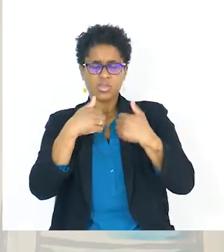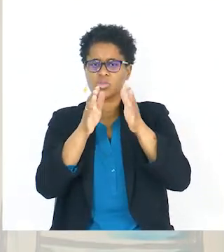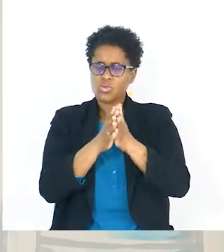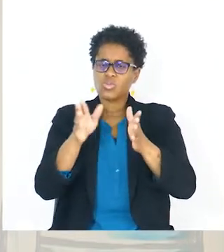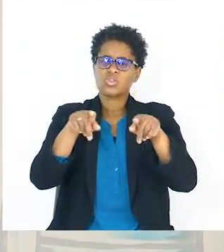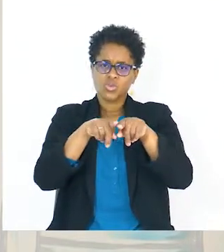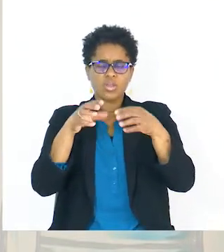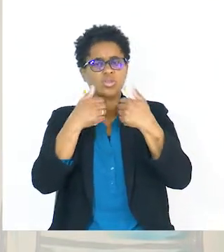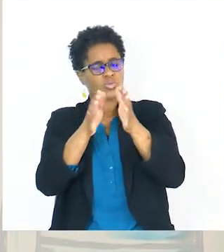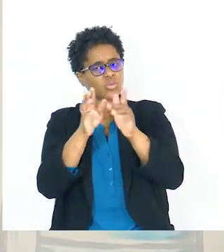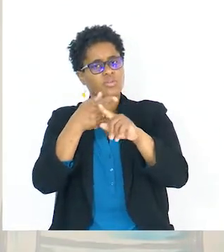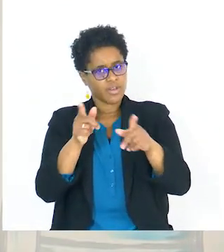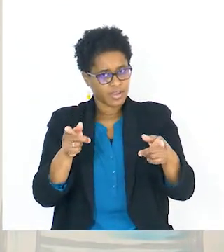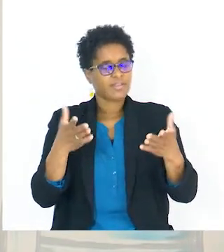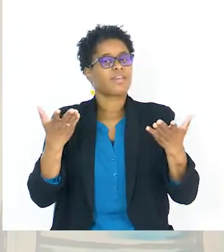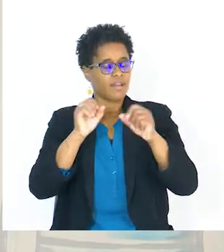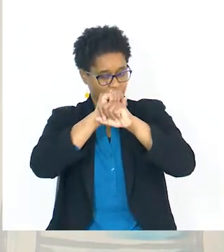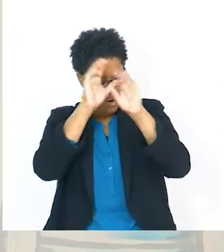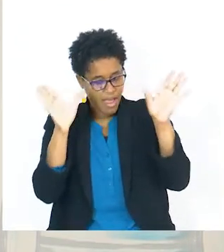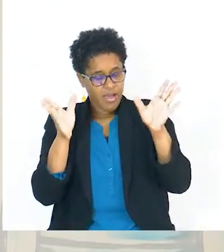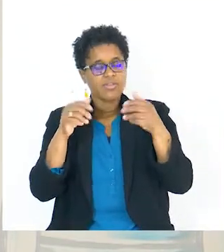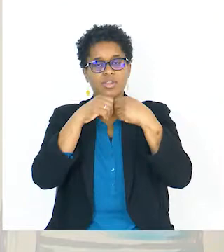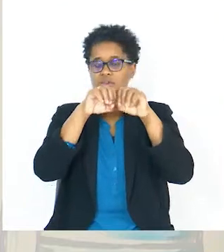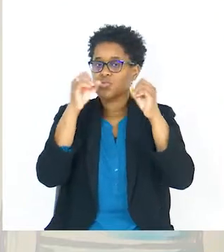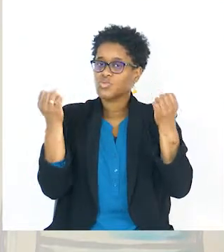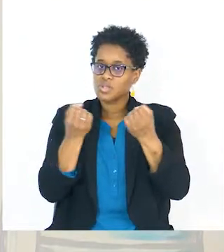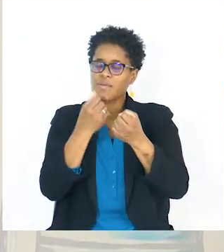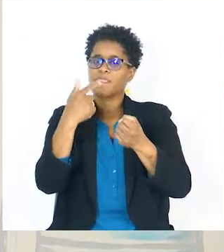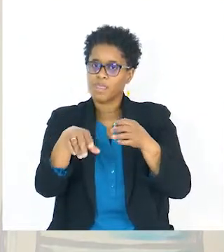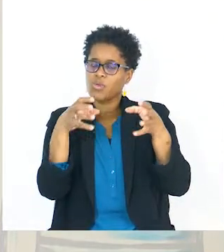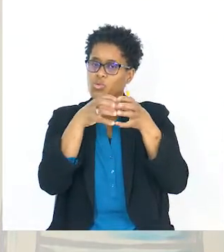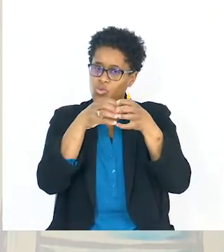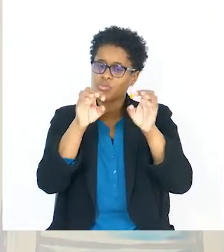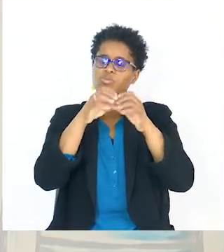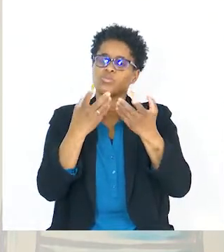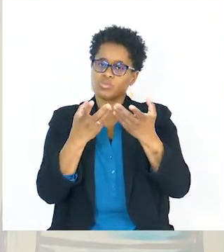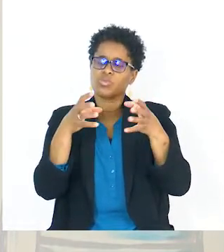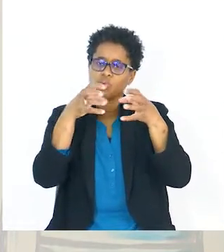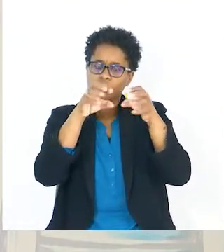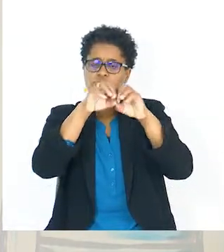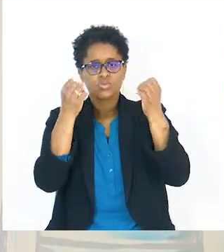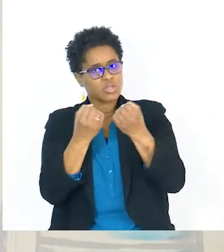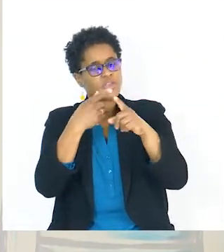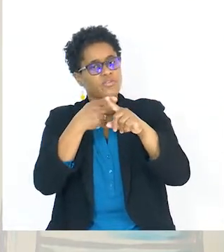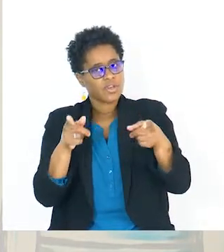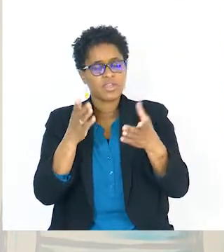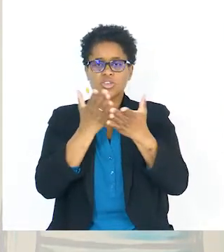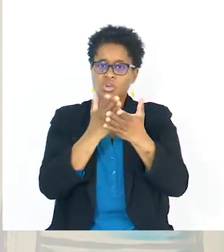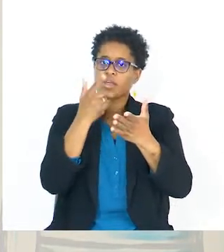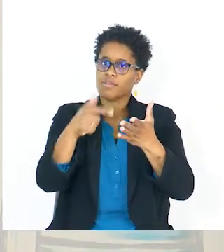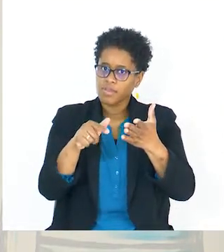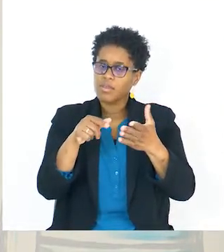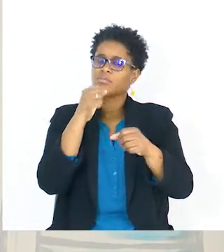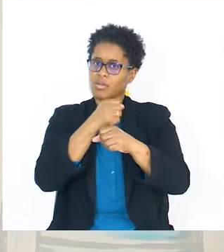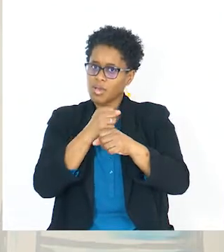todos diferentes? Pois, na sociedade temos grupos sociais diferentes. A escola tem o